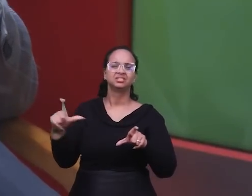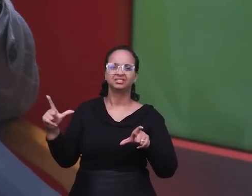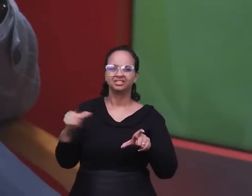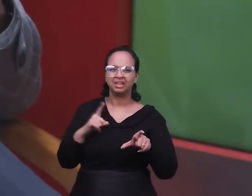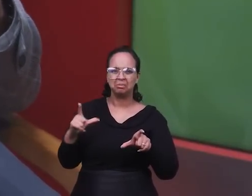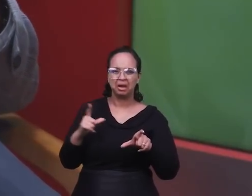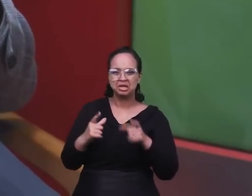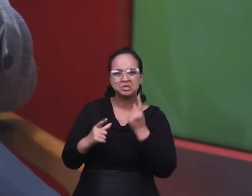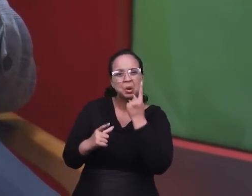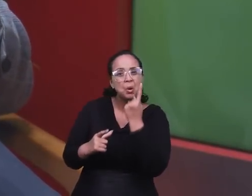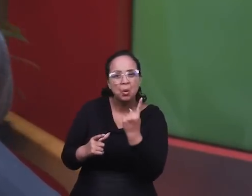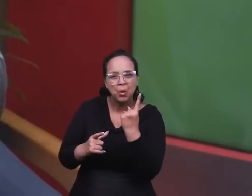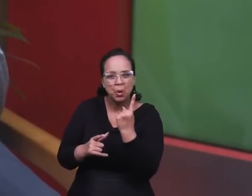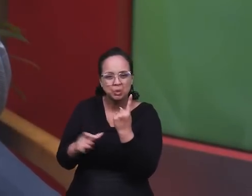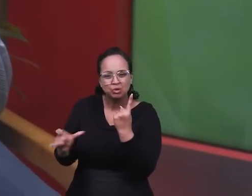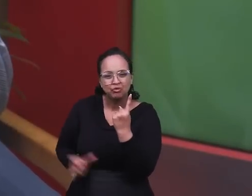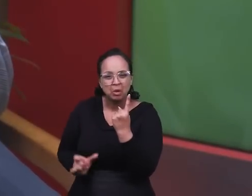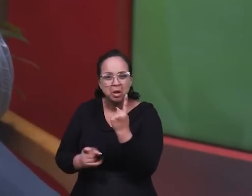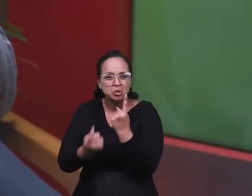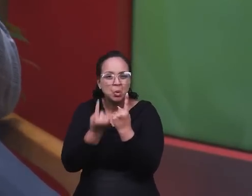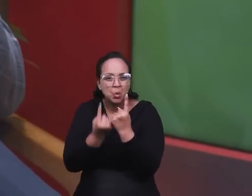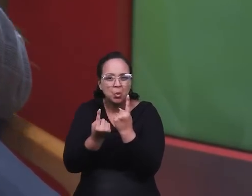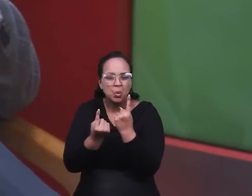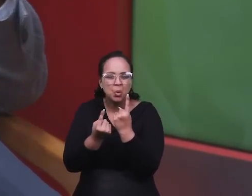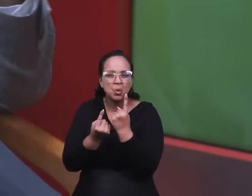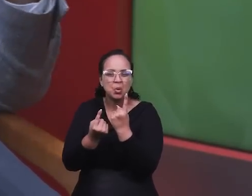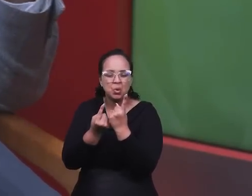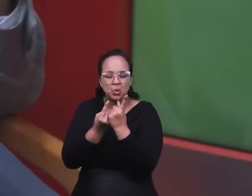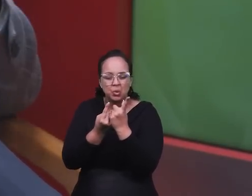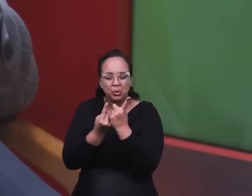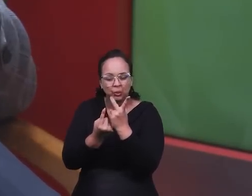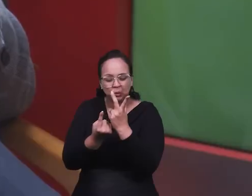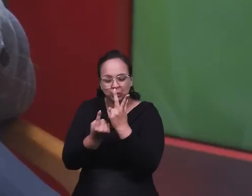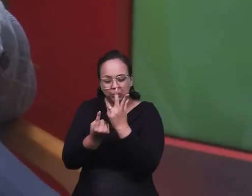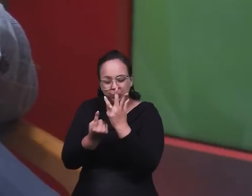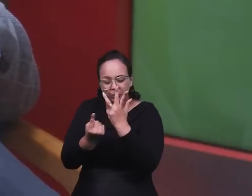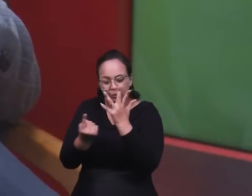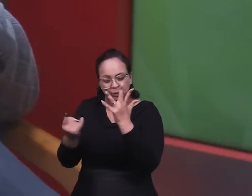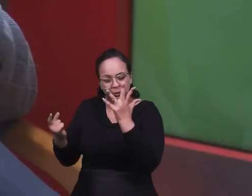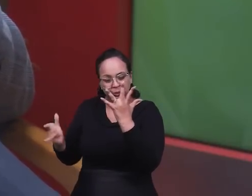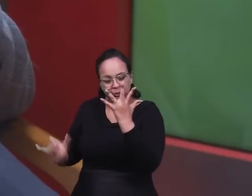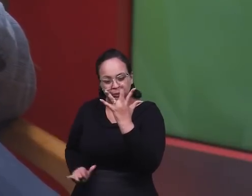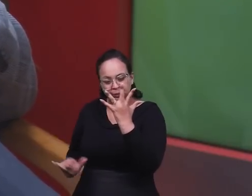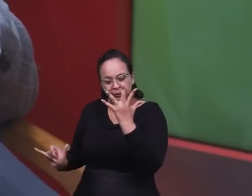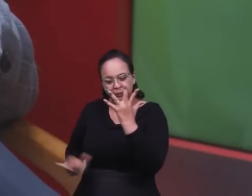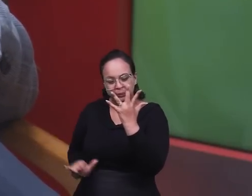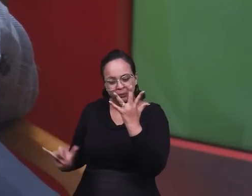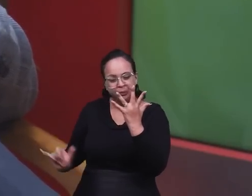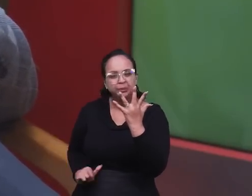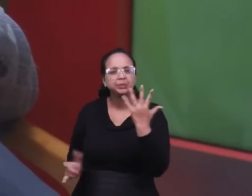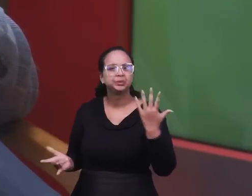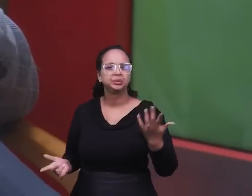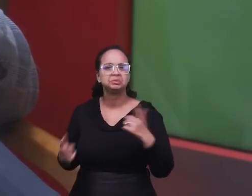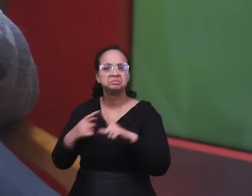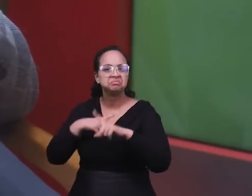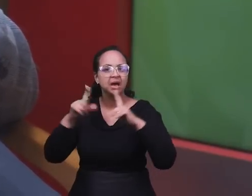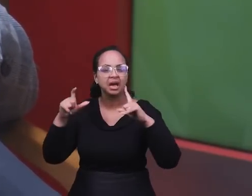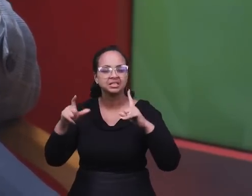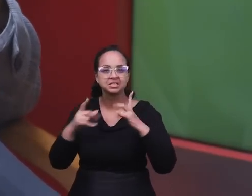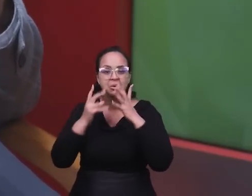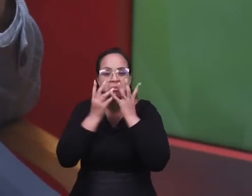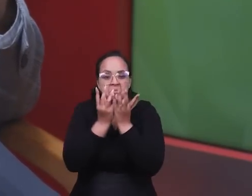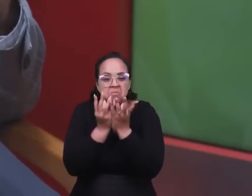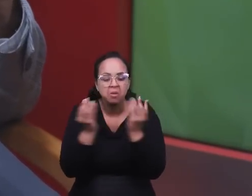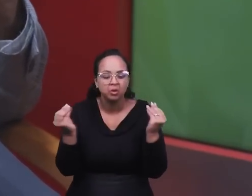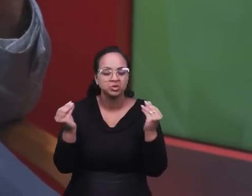um conjunto, não foi apenas uma mirra, é um ramalhete de mirra. Mas